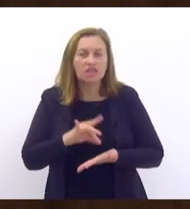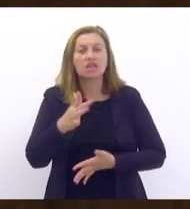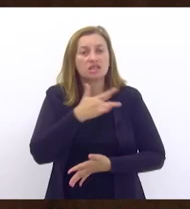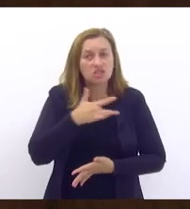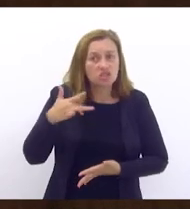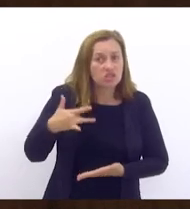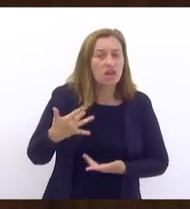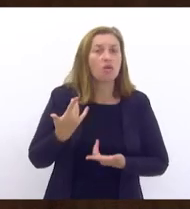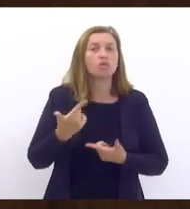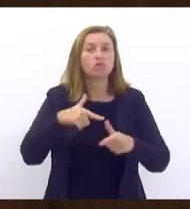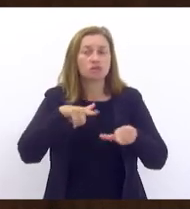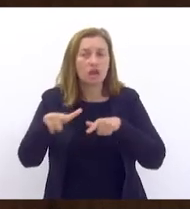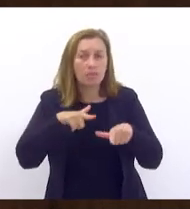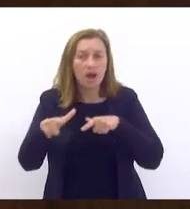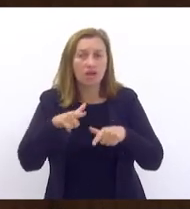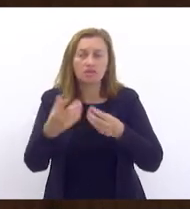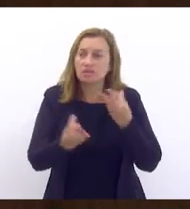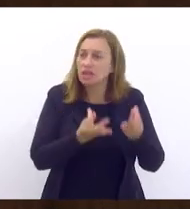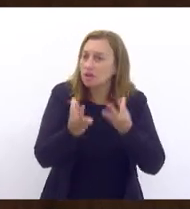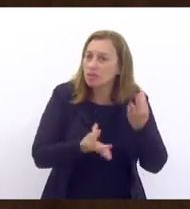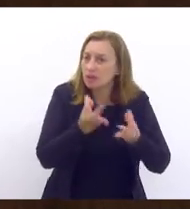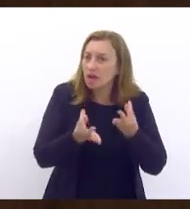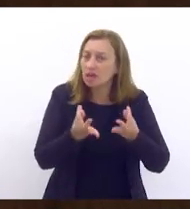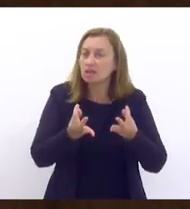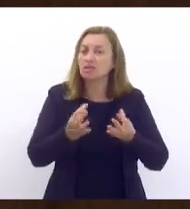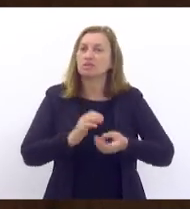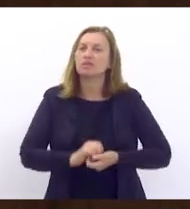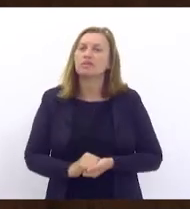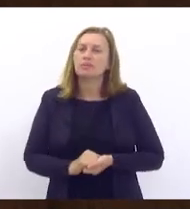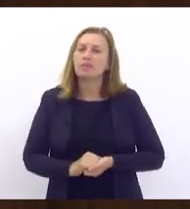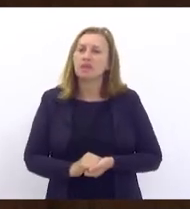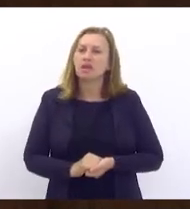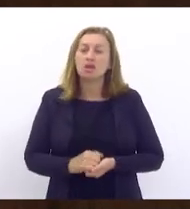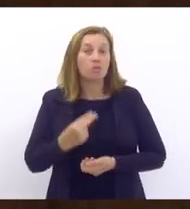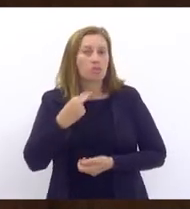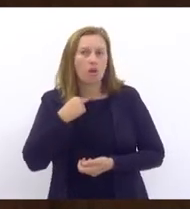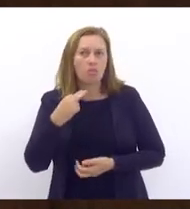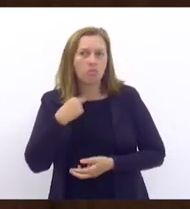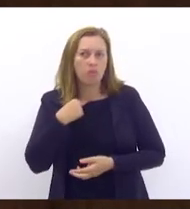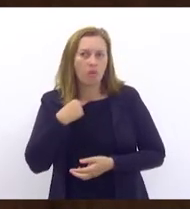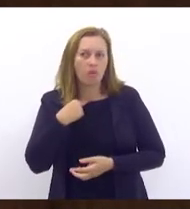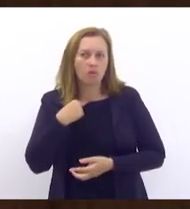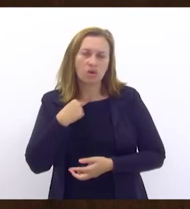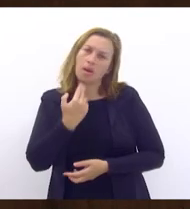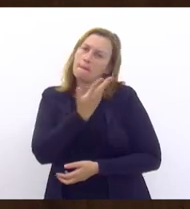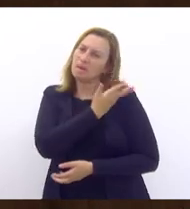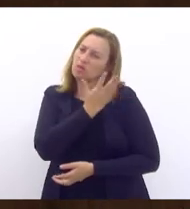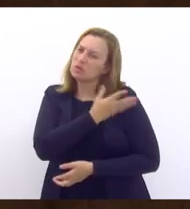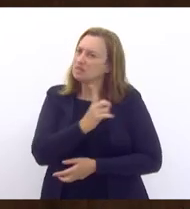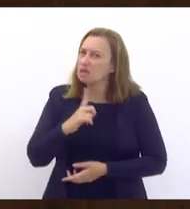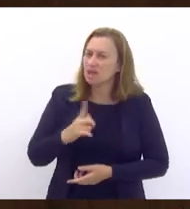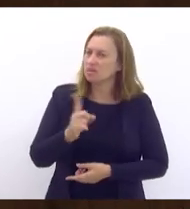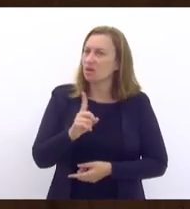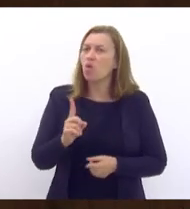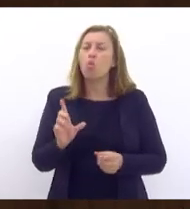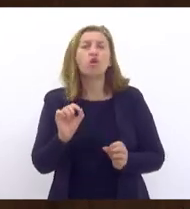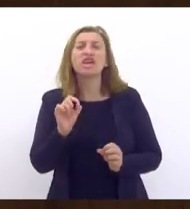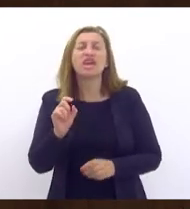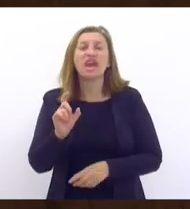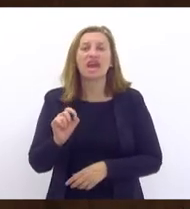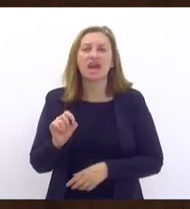saúde, um serviço multidisciplinar. E a gente não pode fazer preconceito. Quer dizer, o que é o